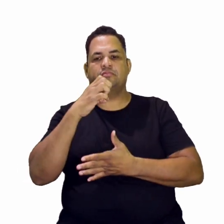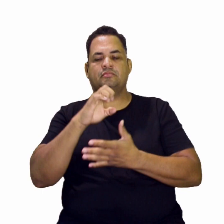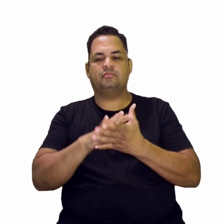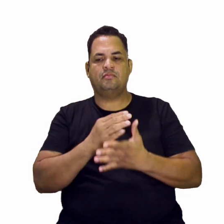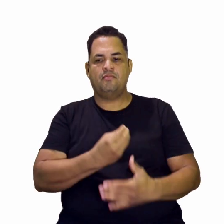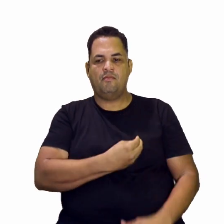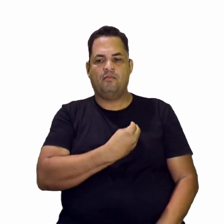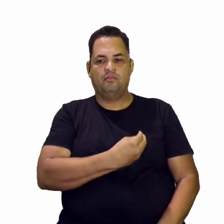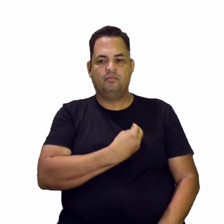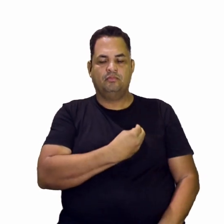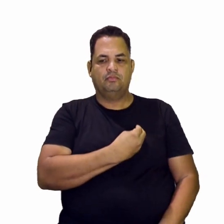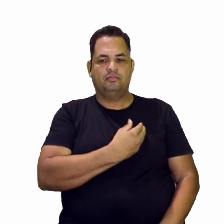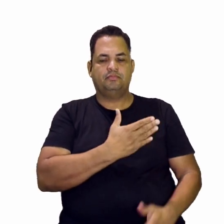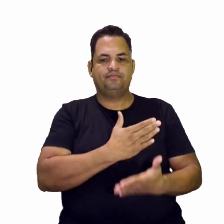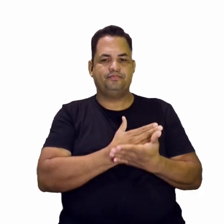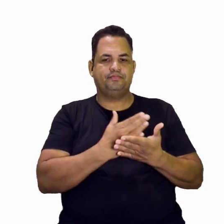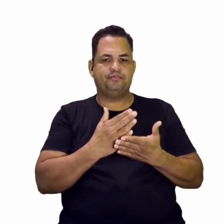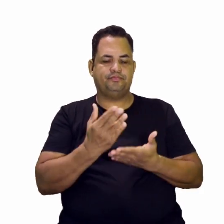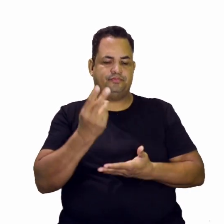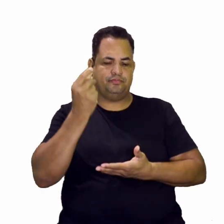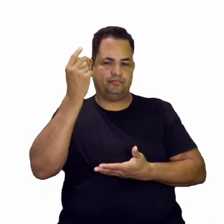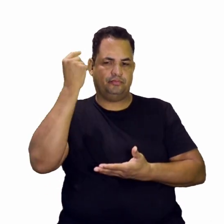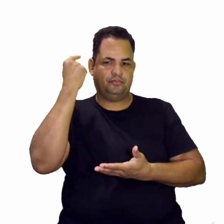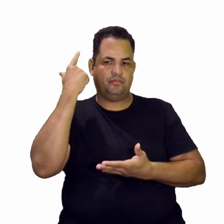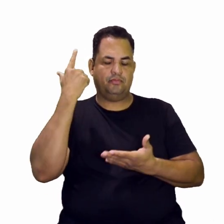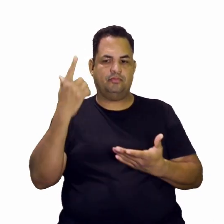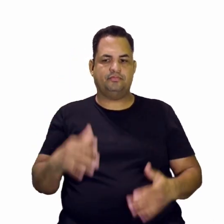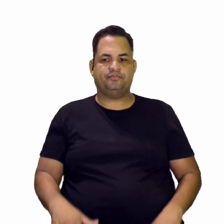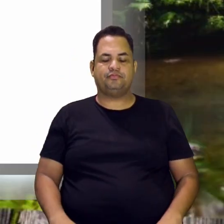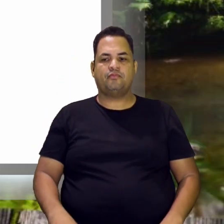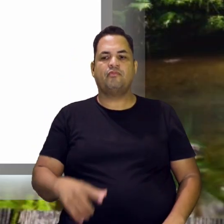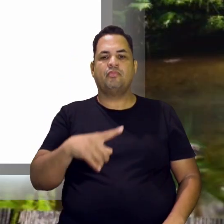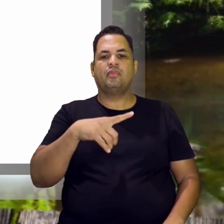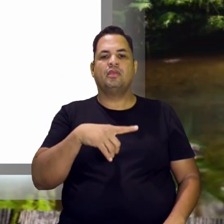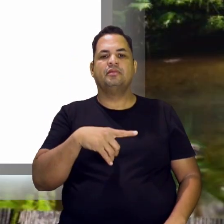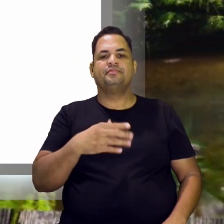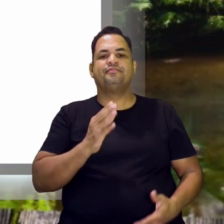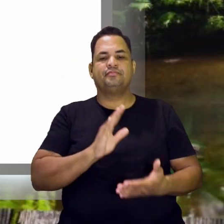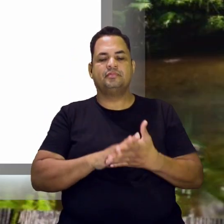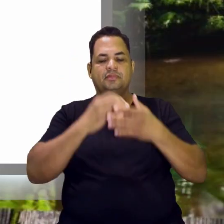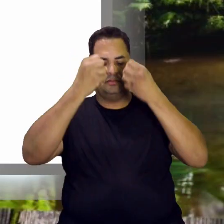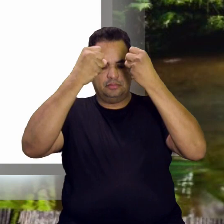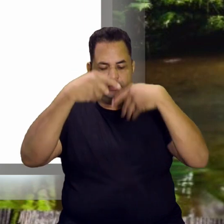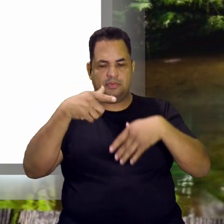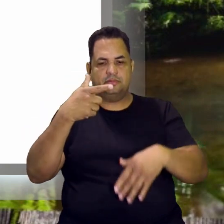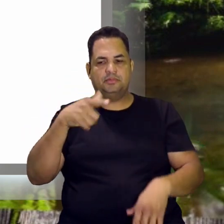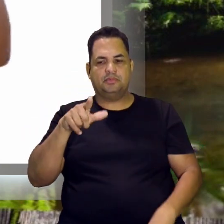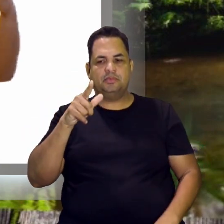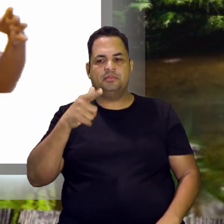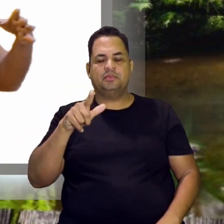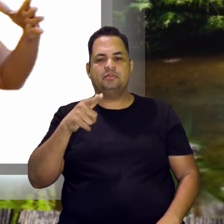Então, o que a gente está falando desde o início? Olha aqui para mim. Nós temos falado e batido na tecla.